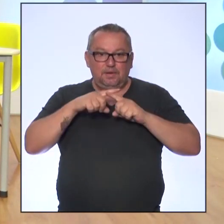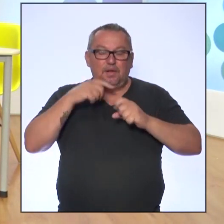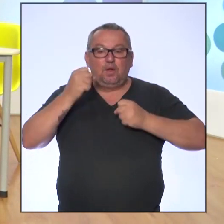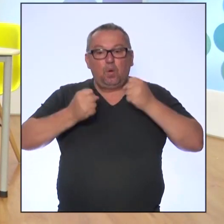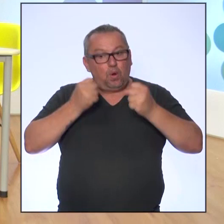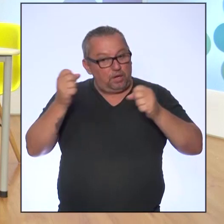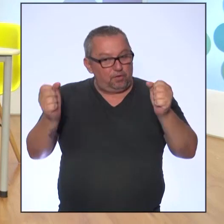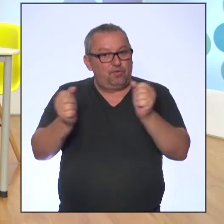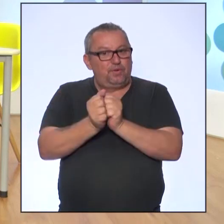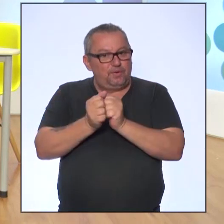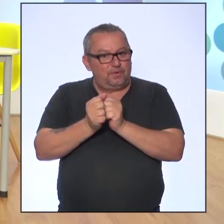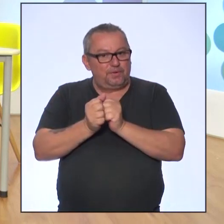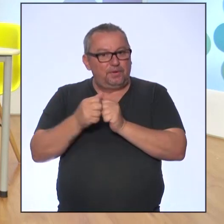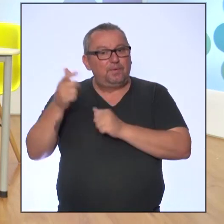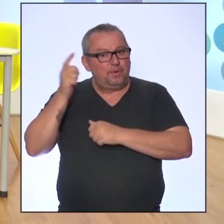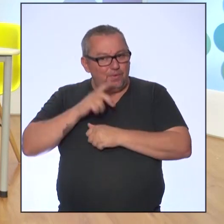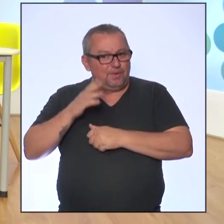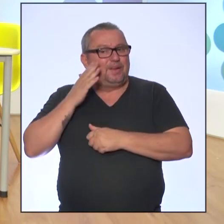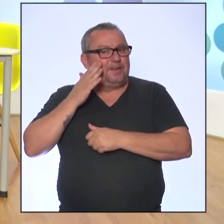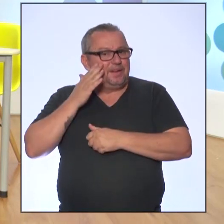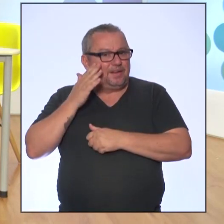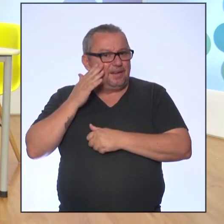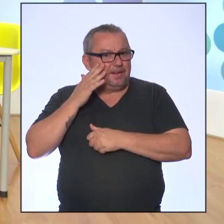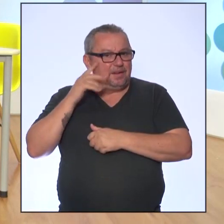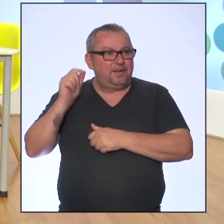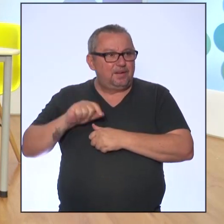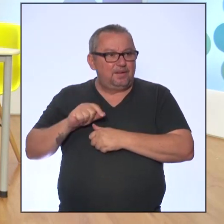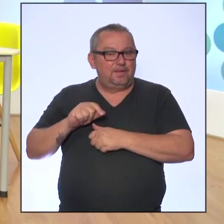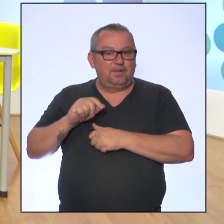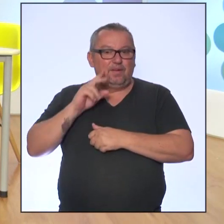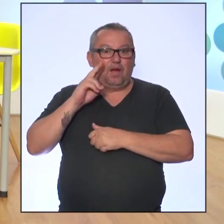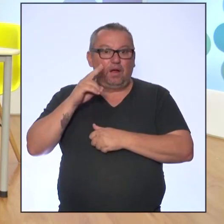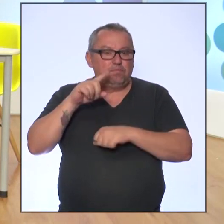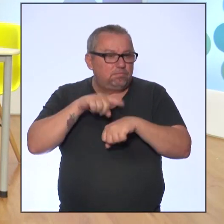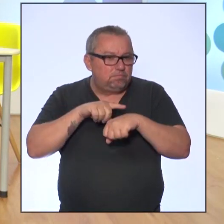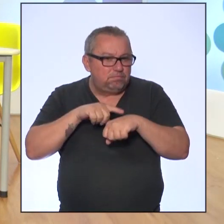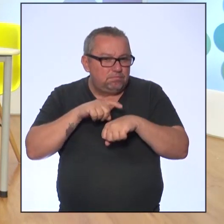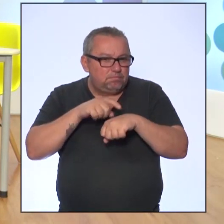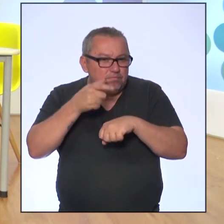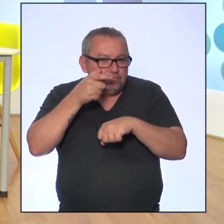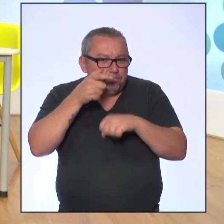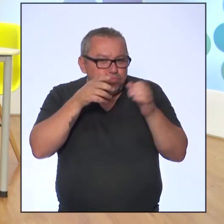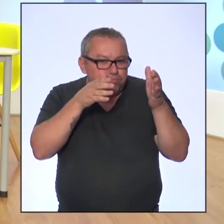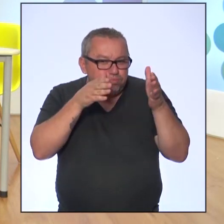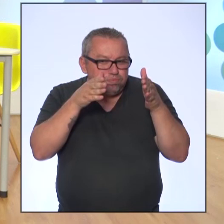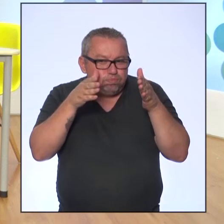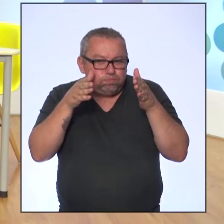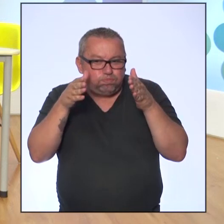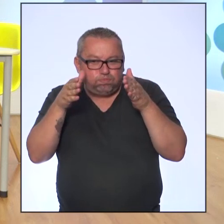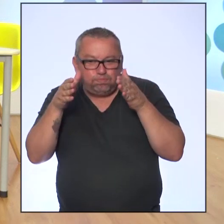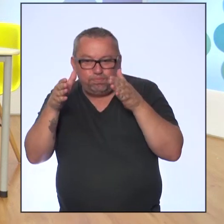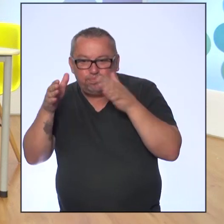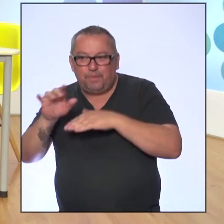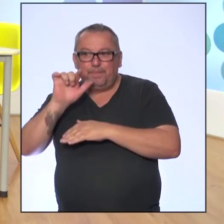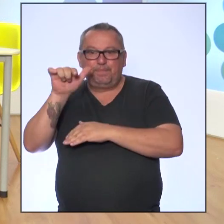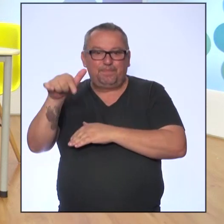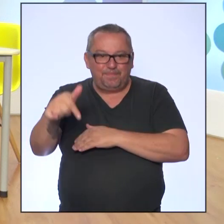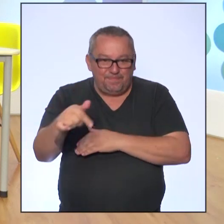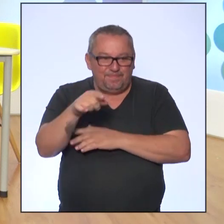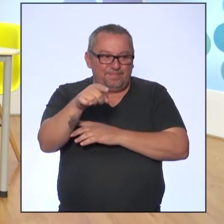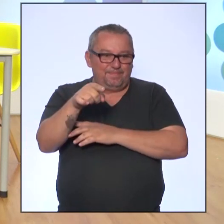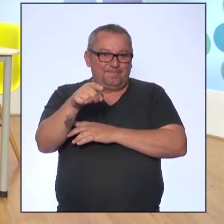né, para entender, Exatamente. Né? Vocês fazem um momento de observação, primeiro observando eu e o Fernando correndo aqui, depois